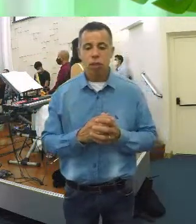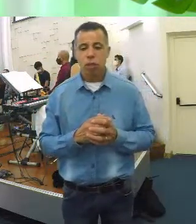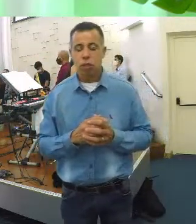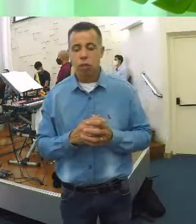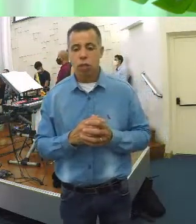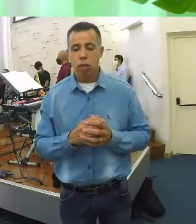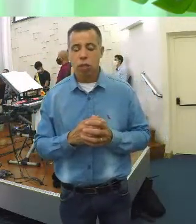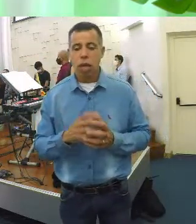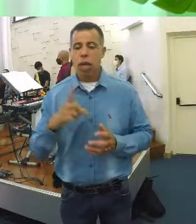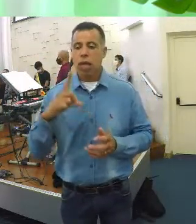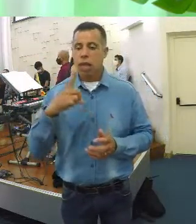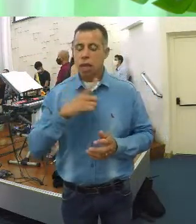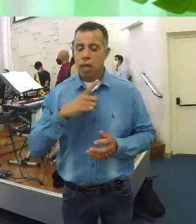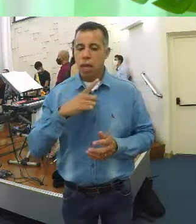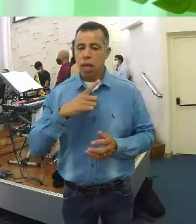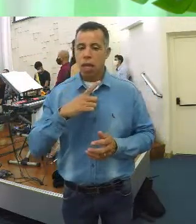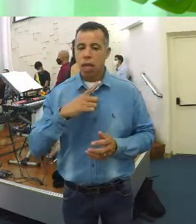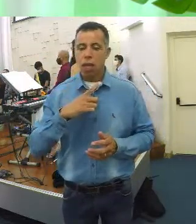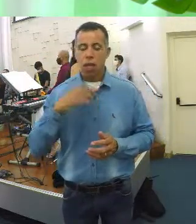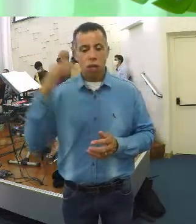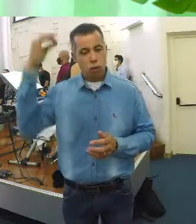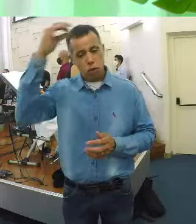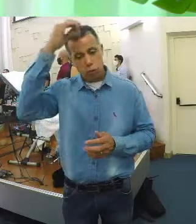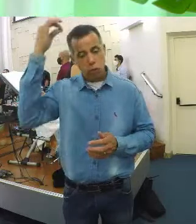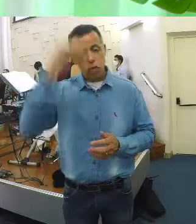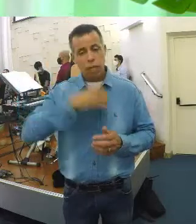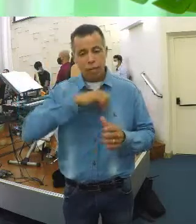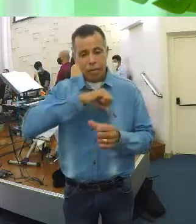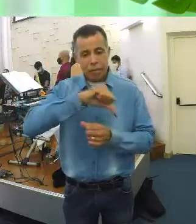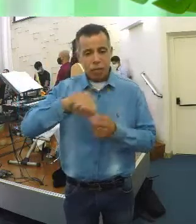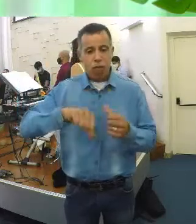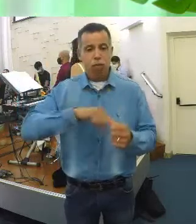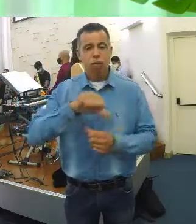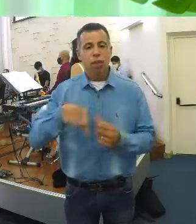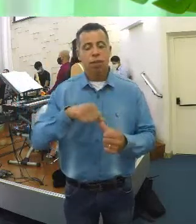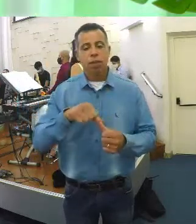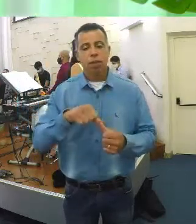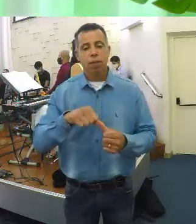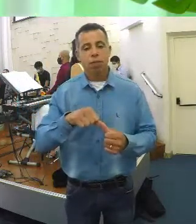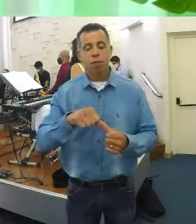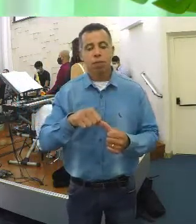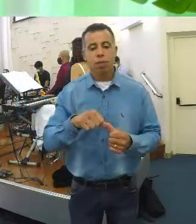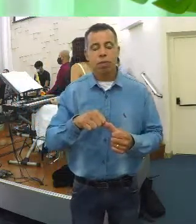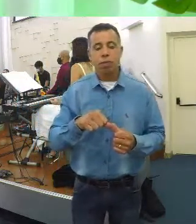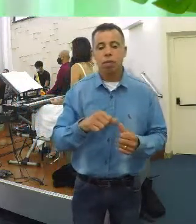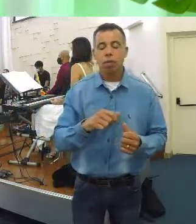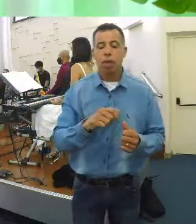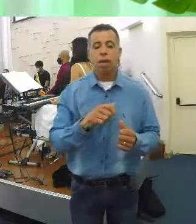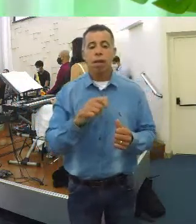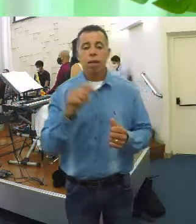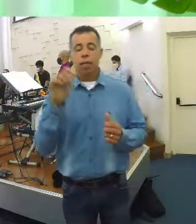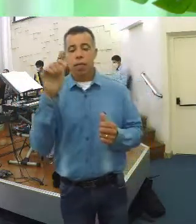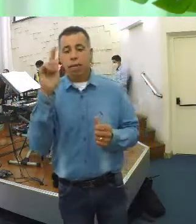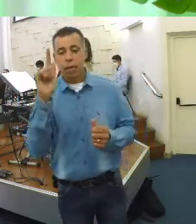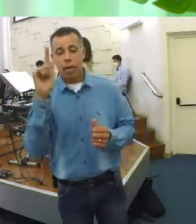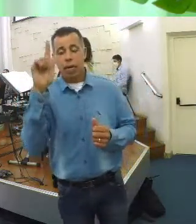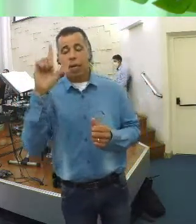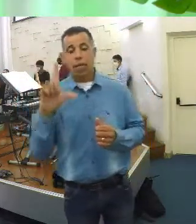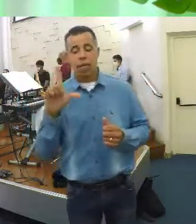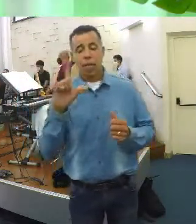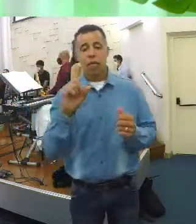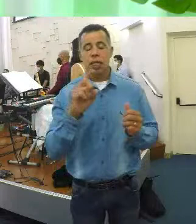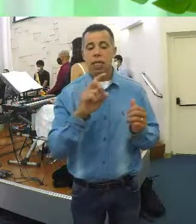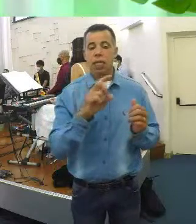do Espírito, é demonstração de regeneração, de transformação. Vejam Gálatas 5,22, o fruto do